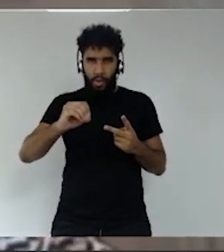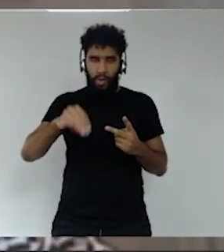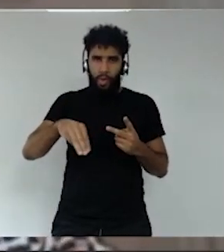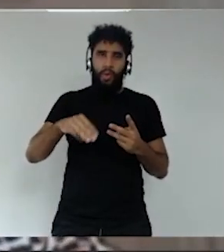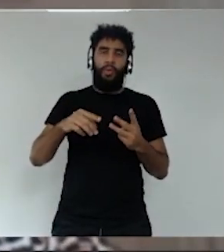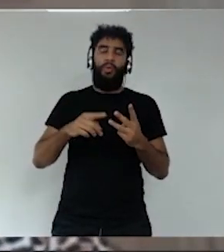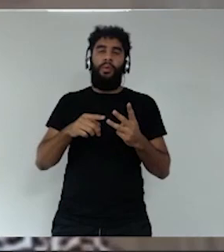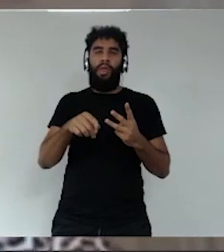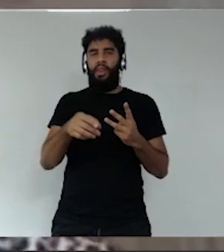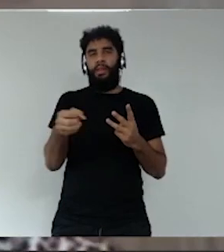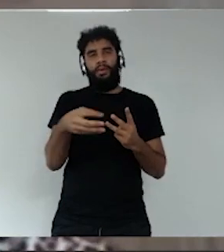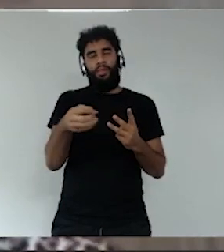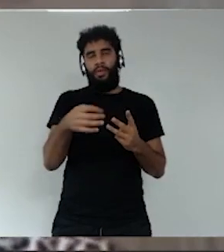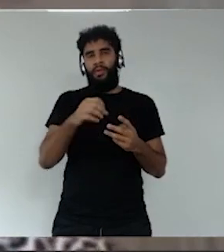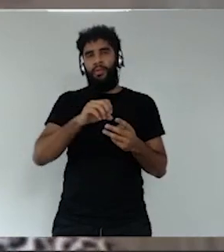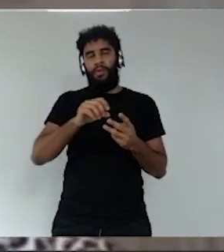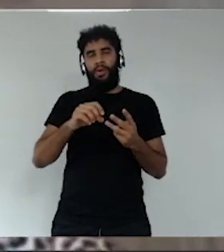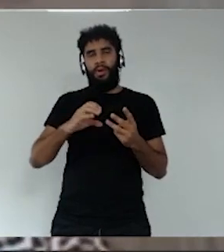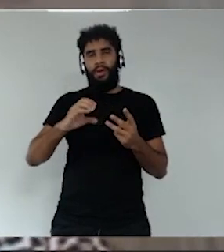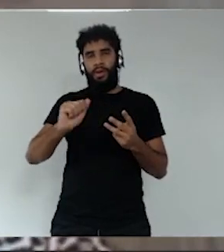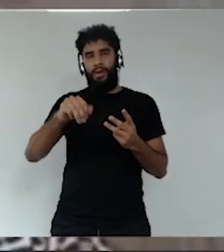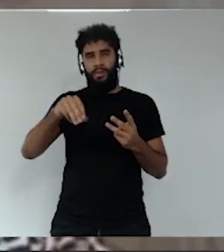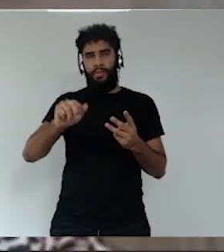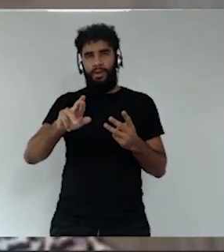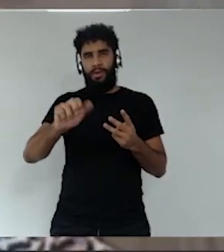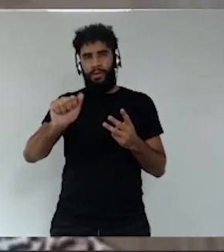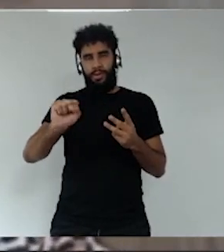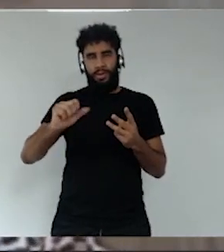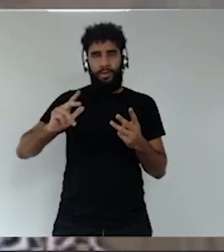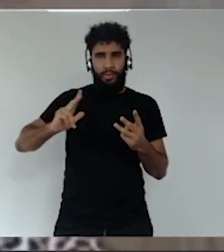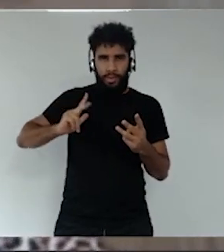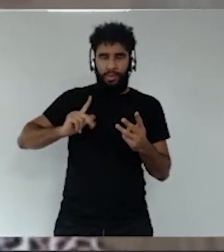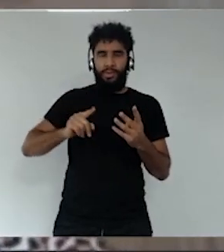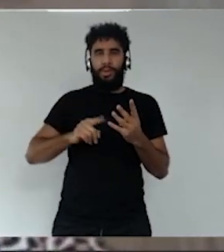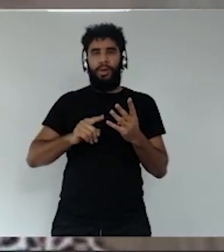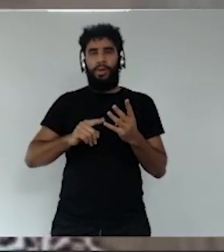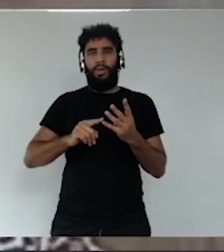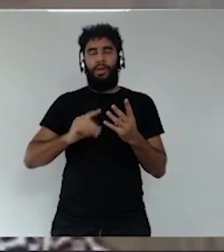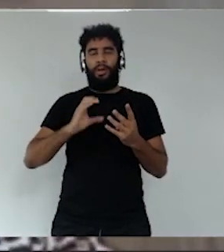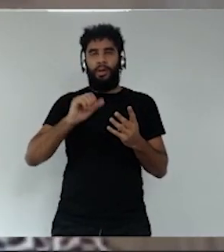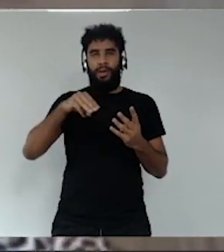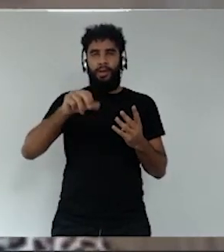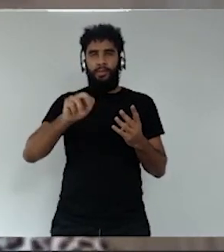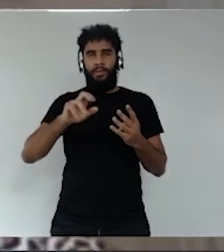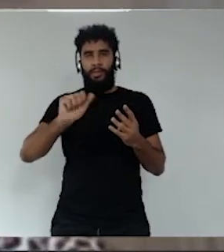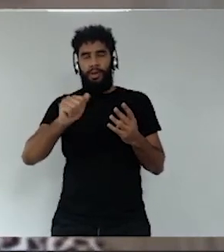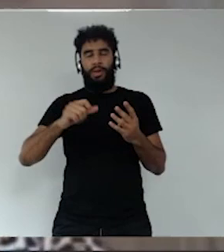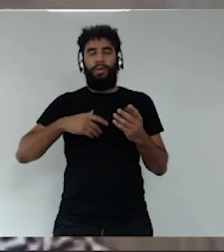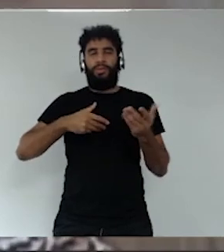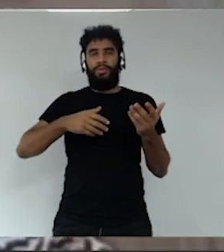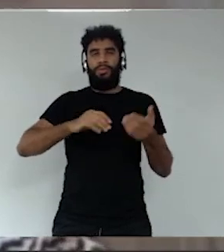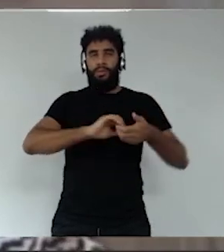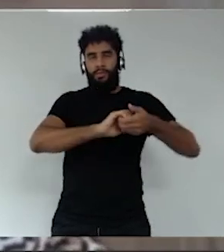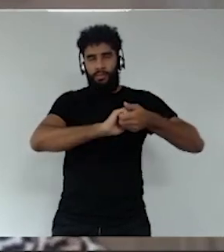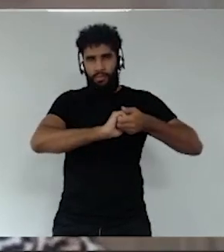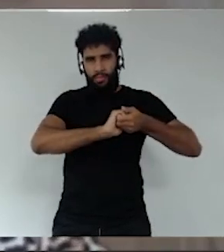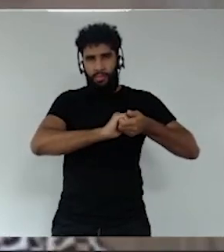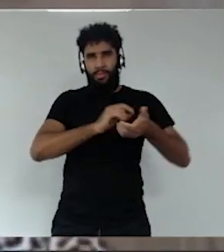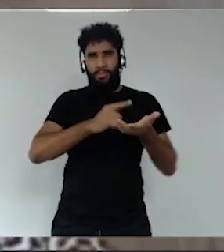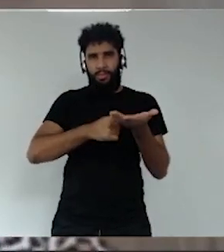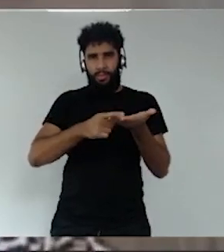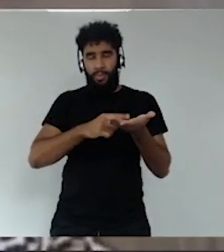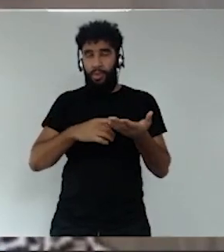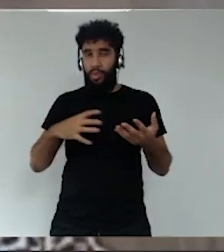é bem recente, as câmaras privadas mesmo, as câmaras de mediação dentro da administração pública, todos